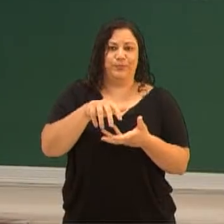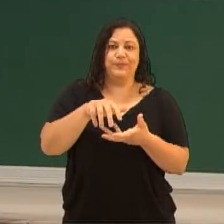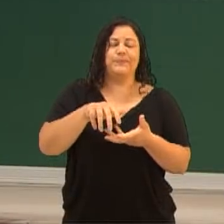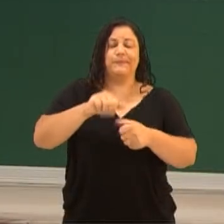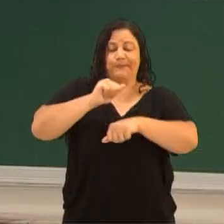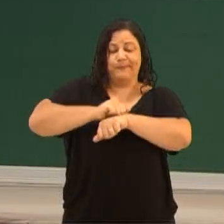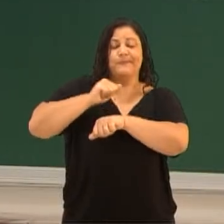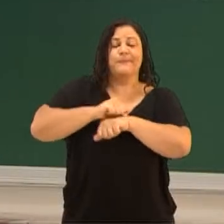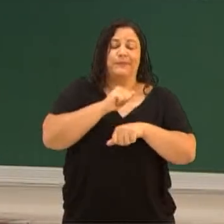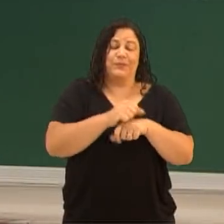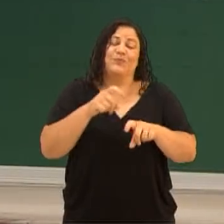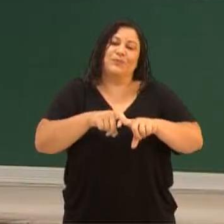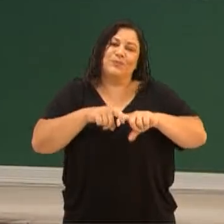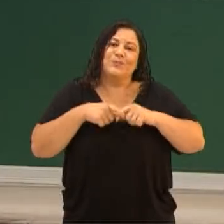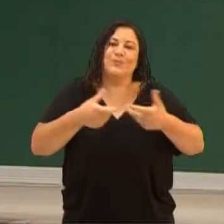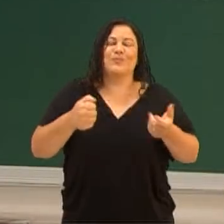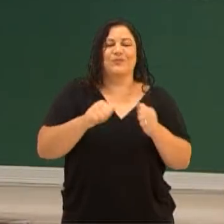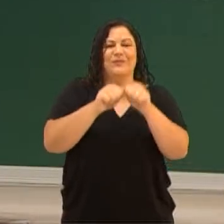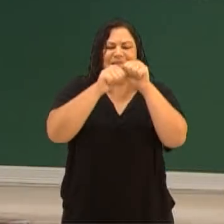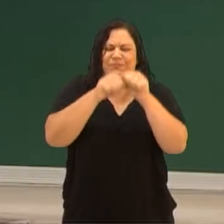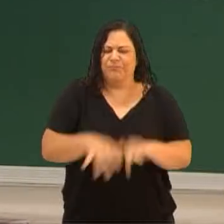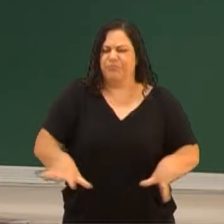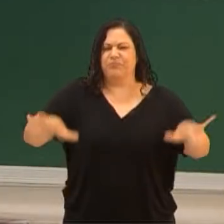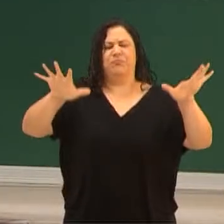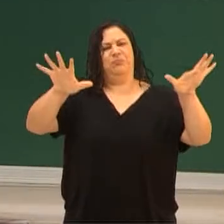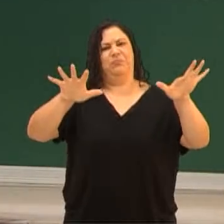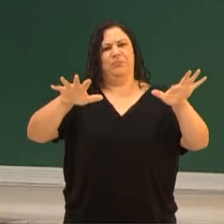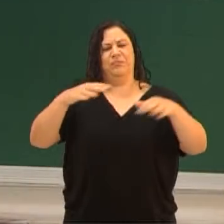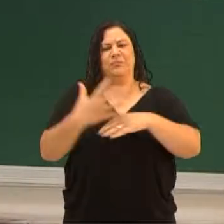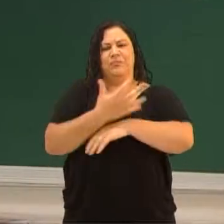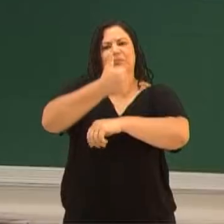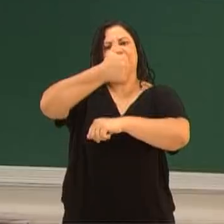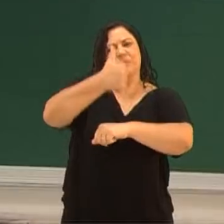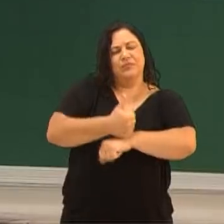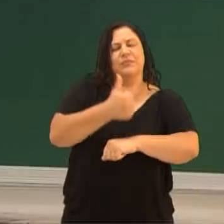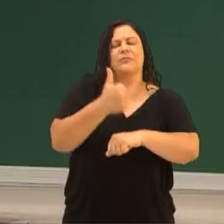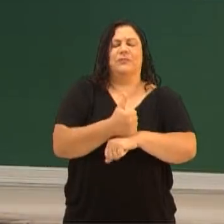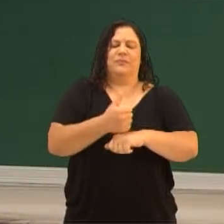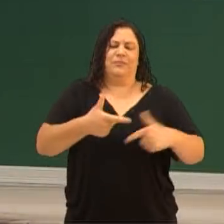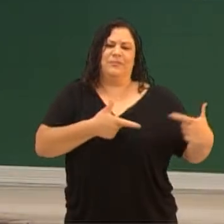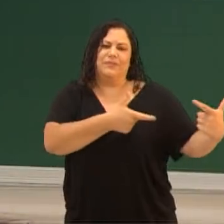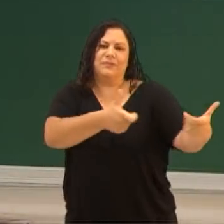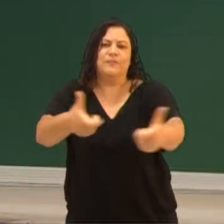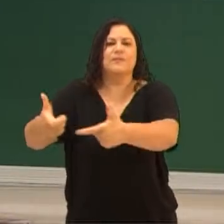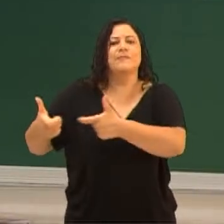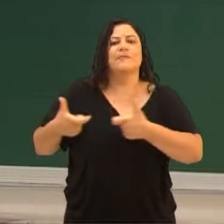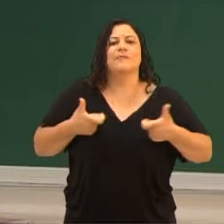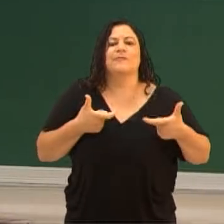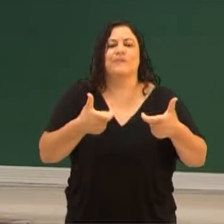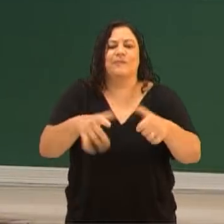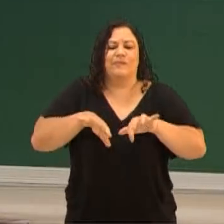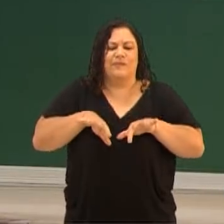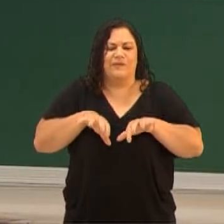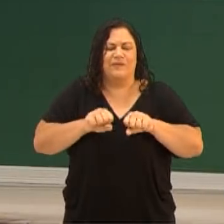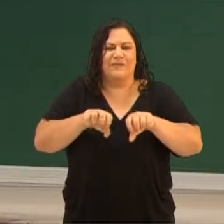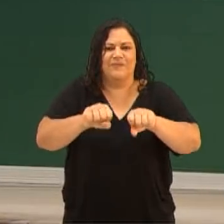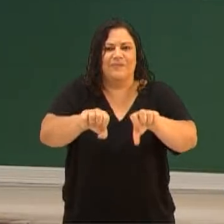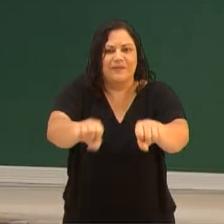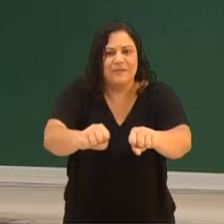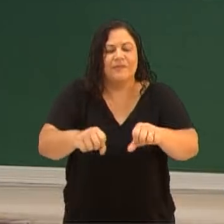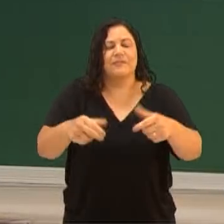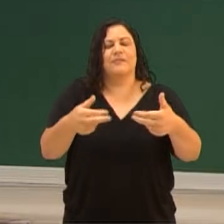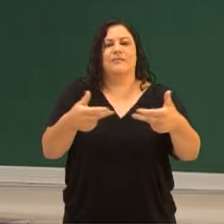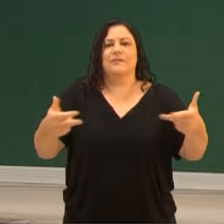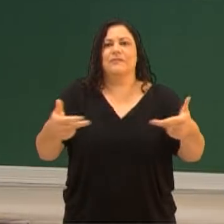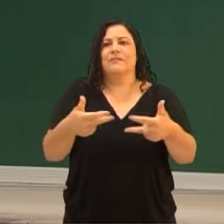assolaram o continente africano, ou as guerras civis, né? Depois da descolonização, causou uma turbulência ali, né,